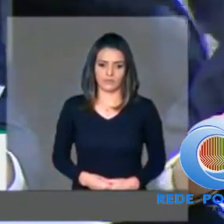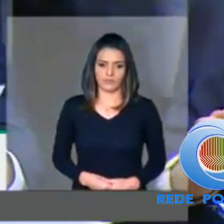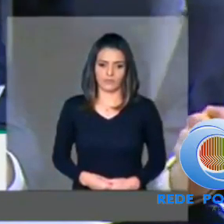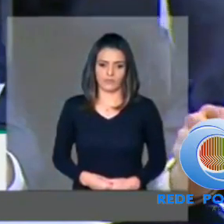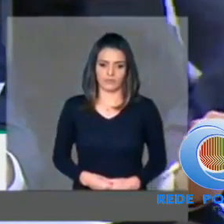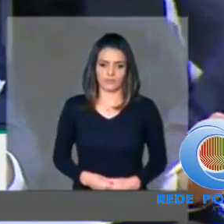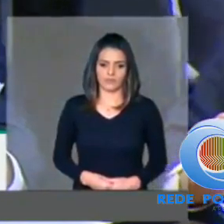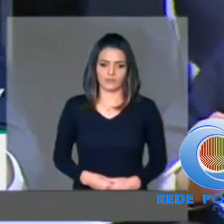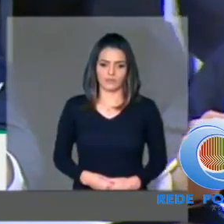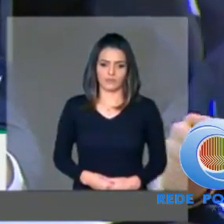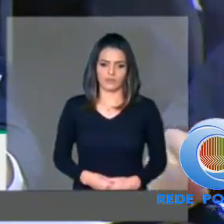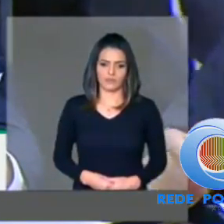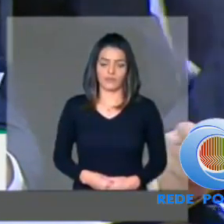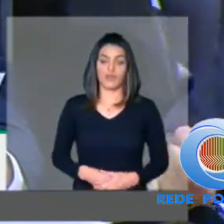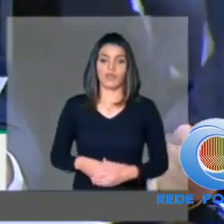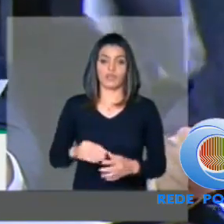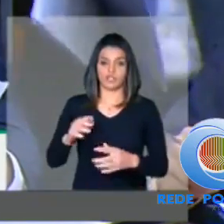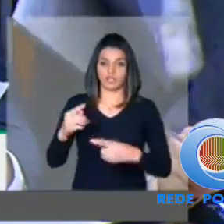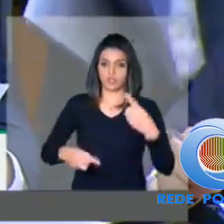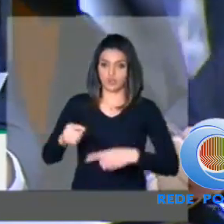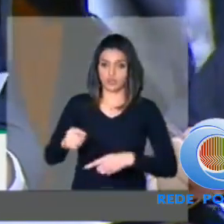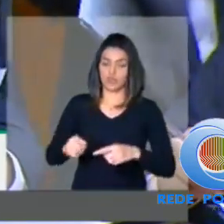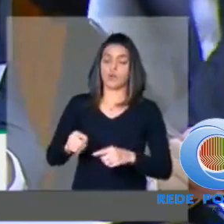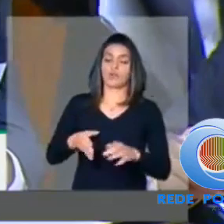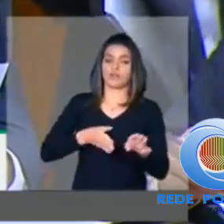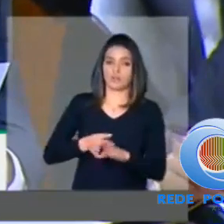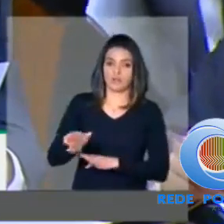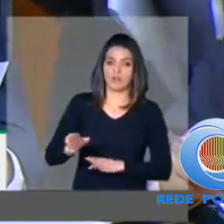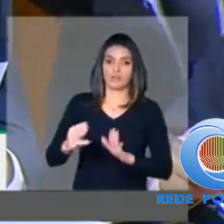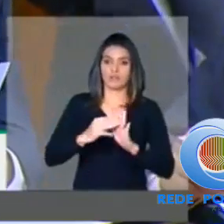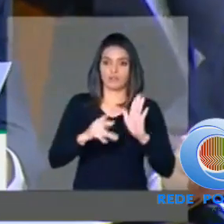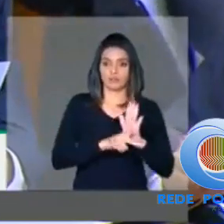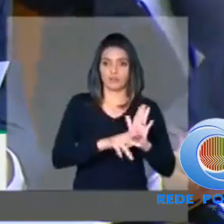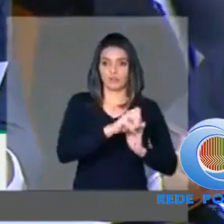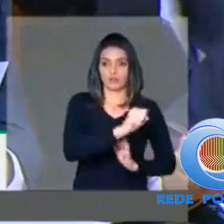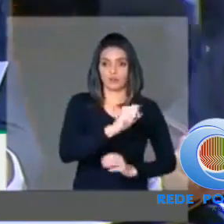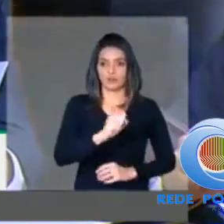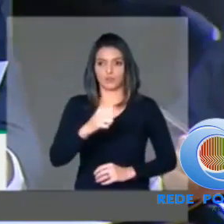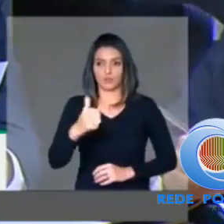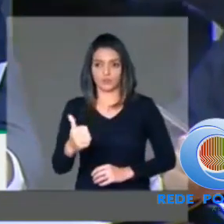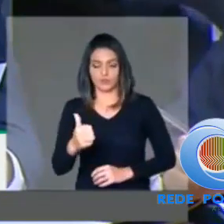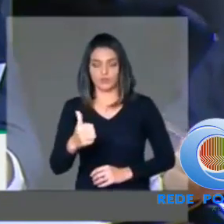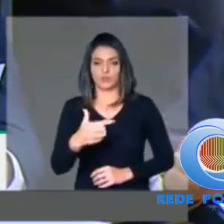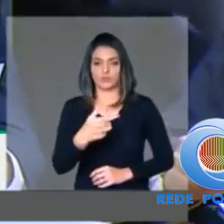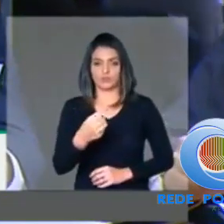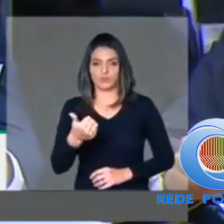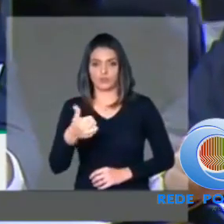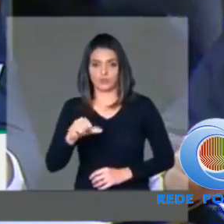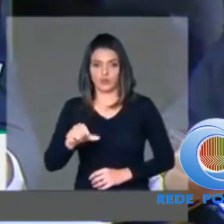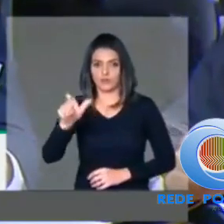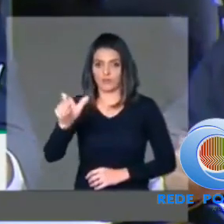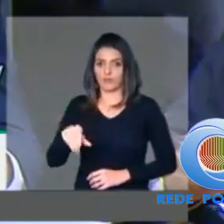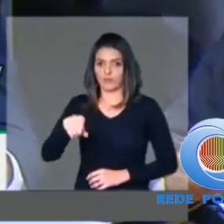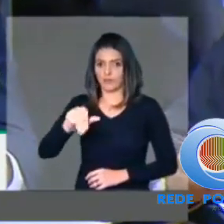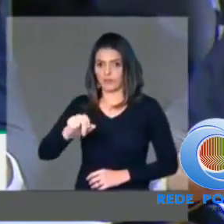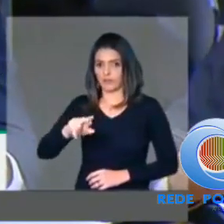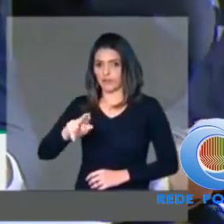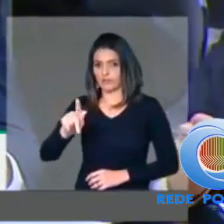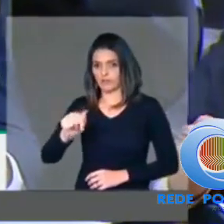O encerramento da discussão e do encaminhamento da medida provisória 881 de 19. Contrário. Margarida Salomão.